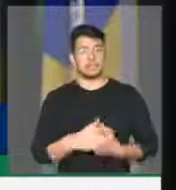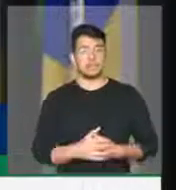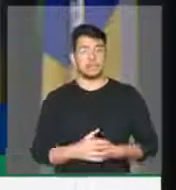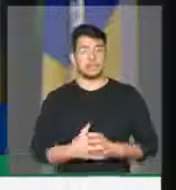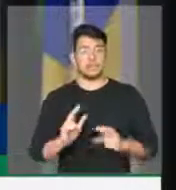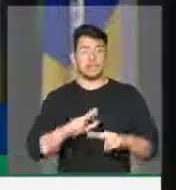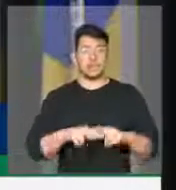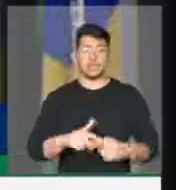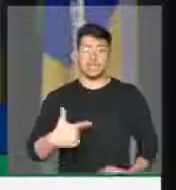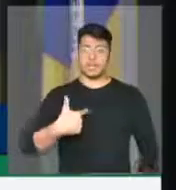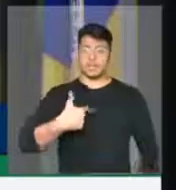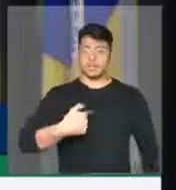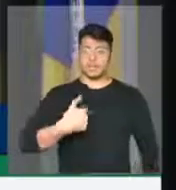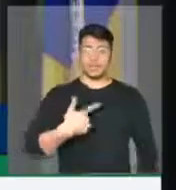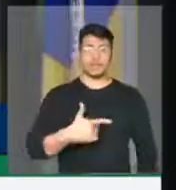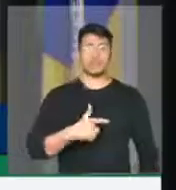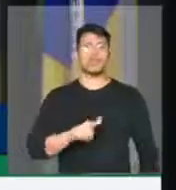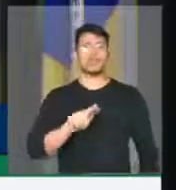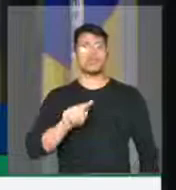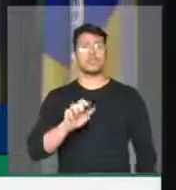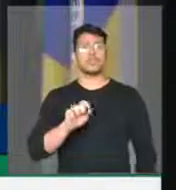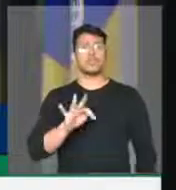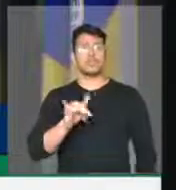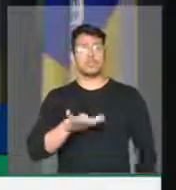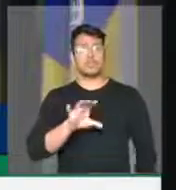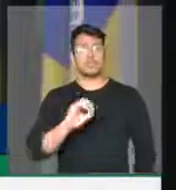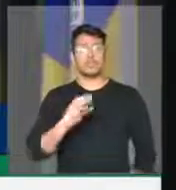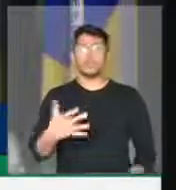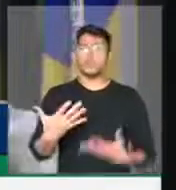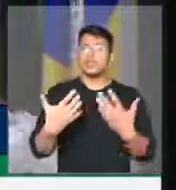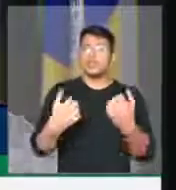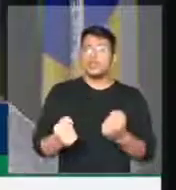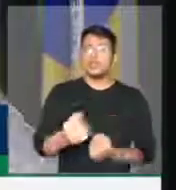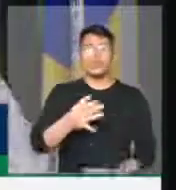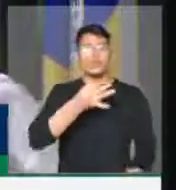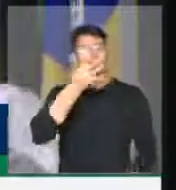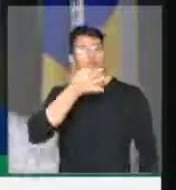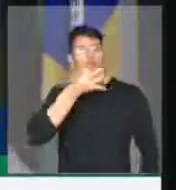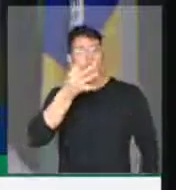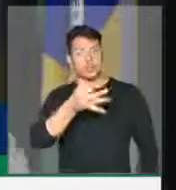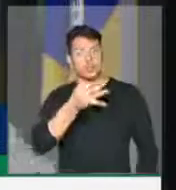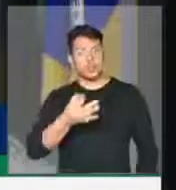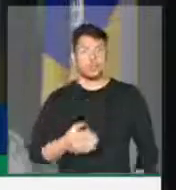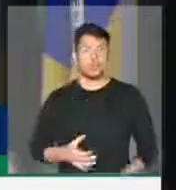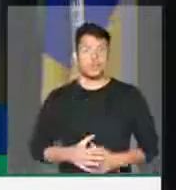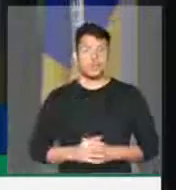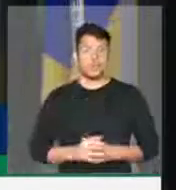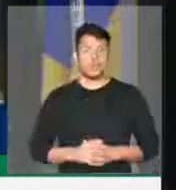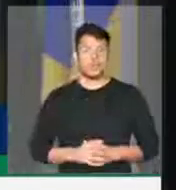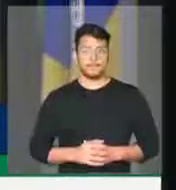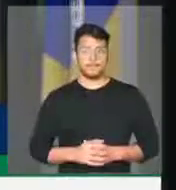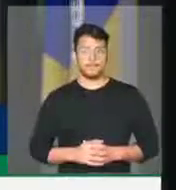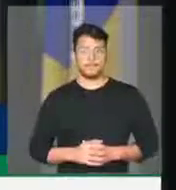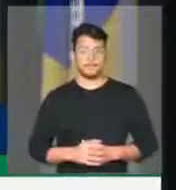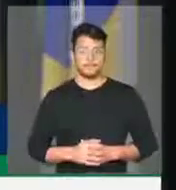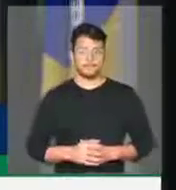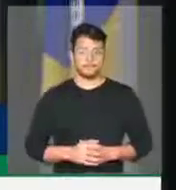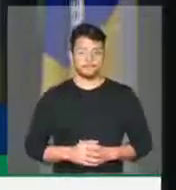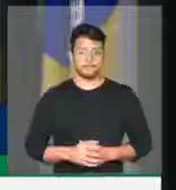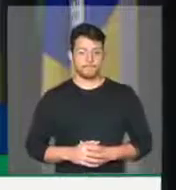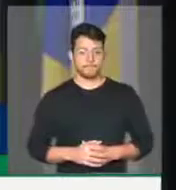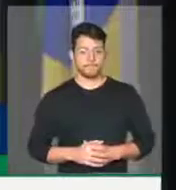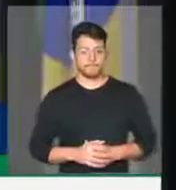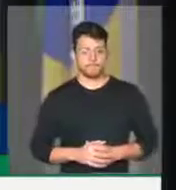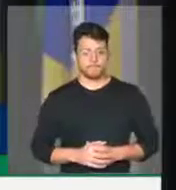de Getúlio, que aceitou a sugestão do jovem diplomata Roberto Campos, foi chamado para ser o intérprete, né? E Getúlio trocou ideias com ele lá na